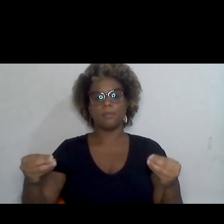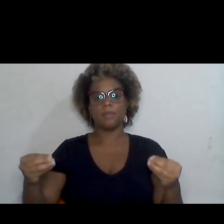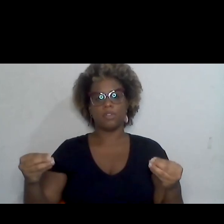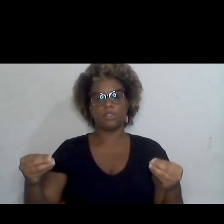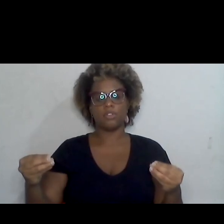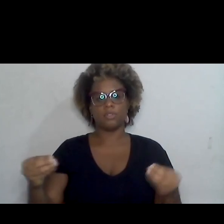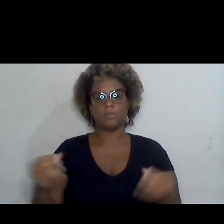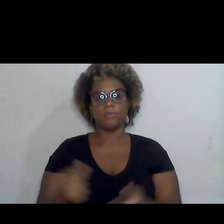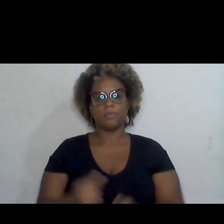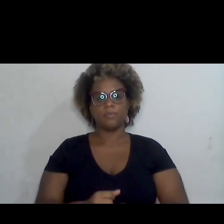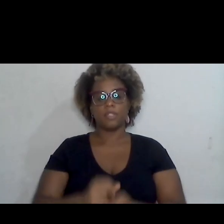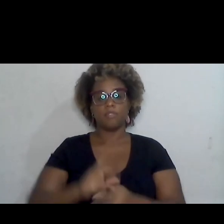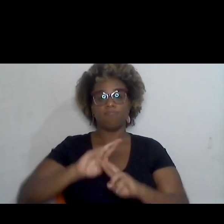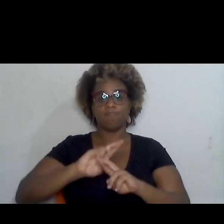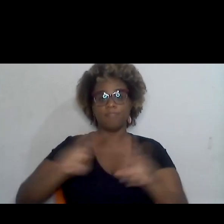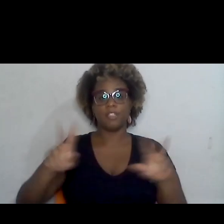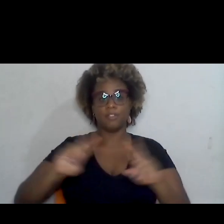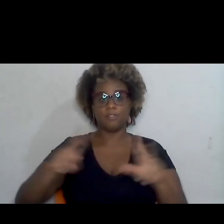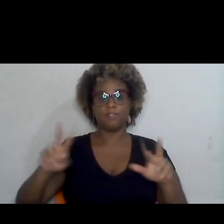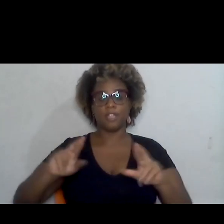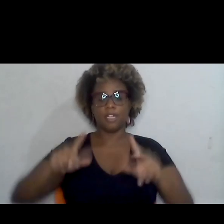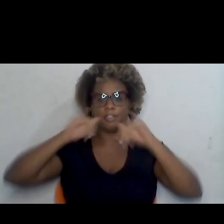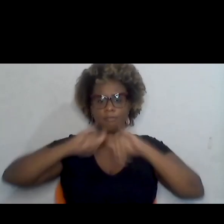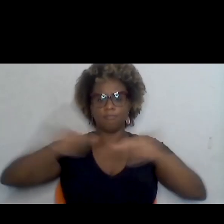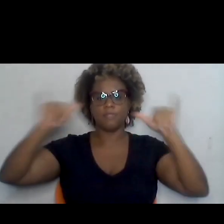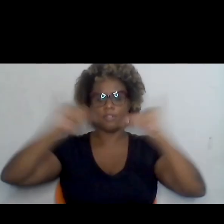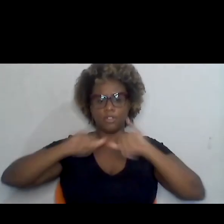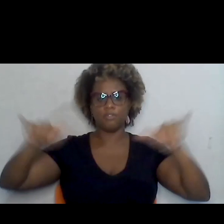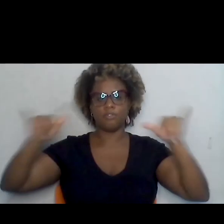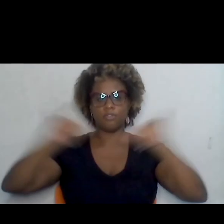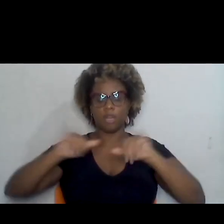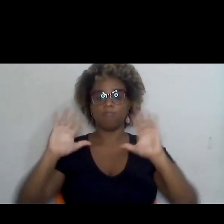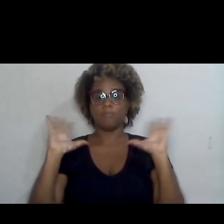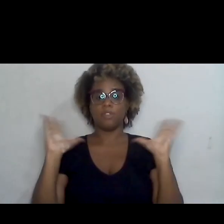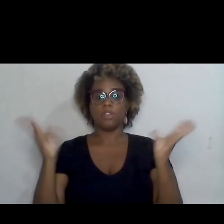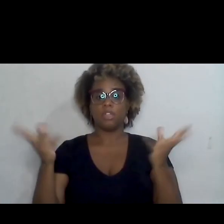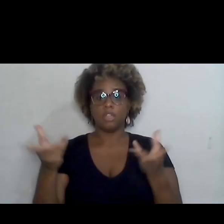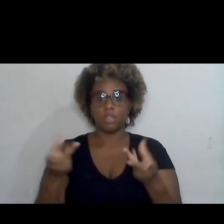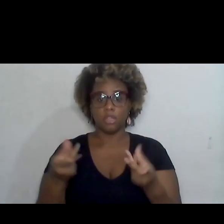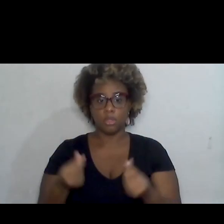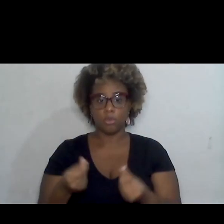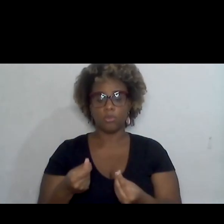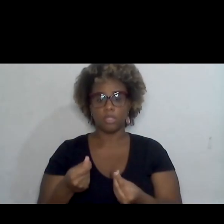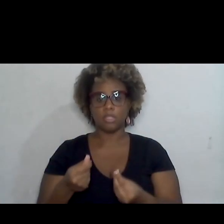às mais diferentes manifestações culturais em toda a Bahia. E todas concorram em caráter de igualdade. Então,